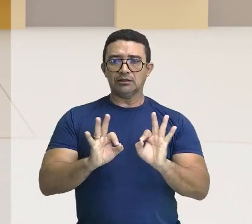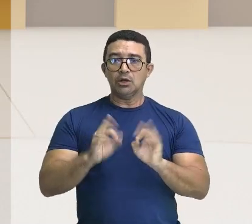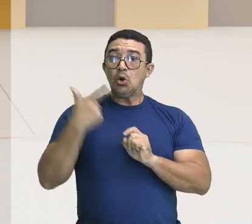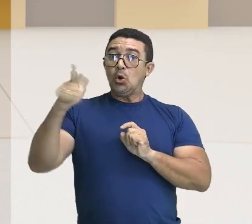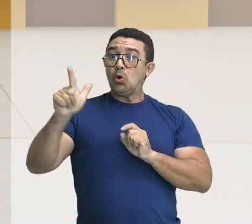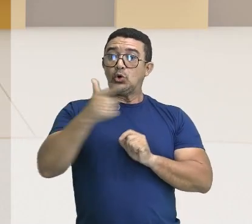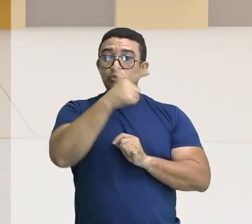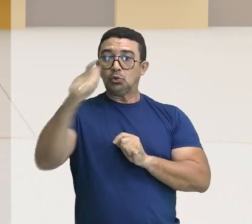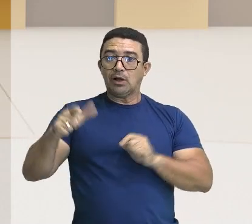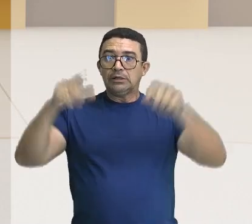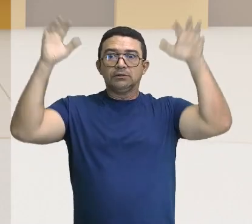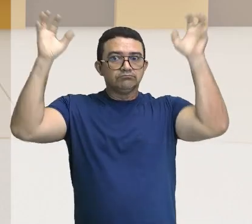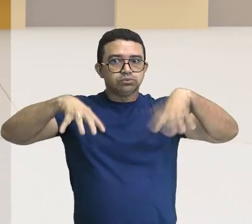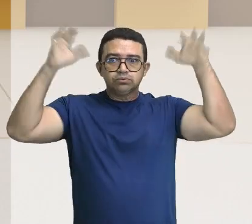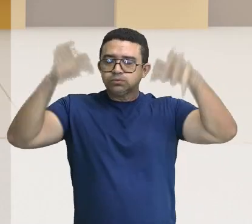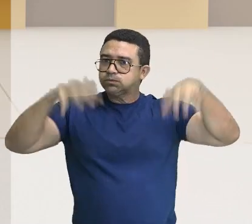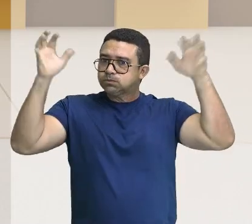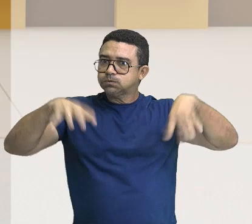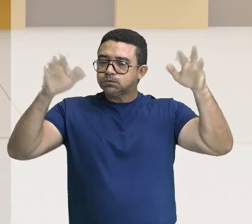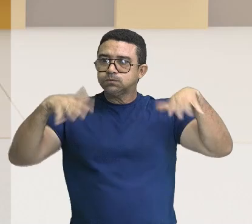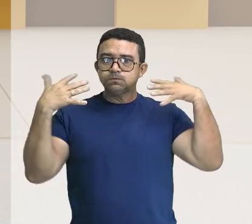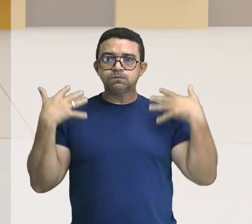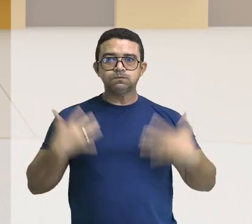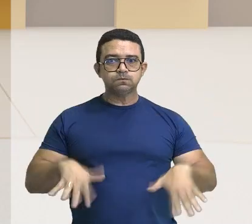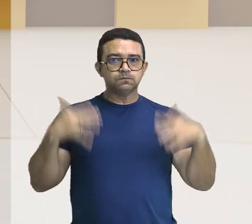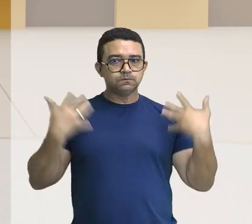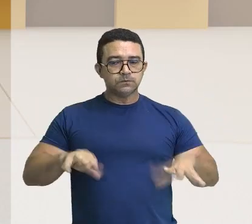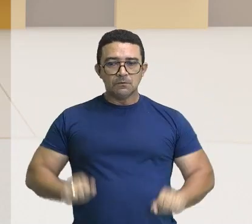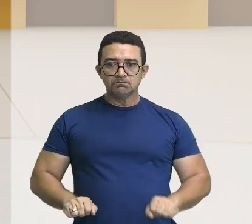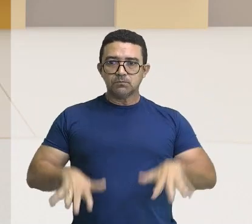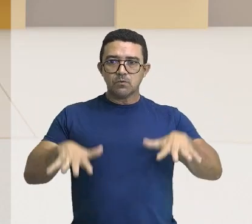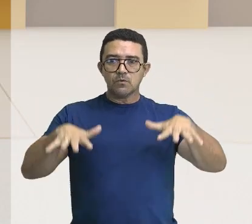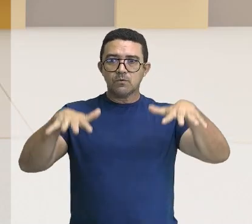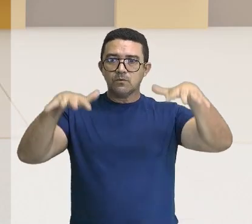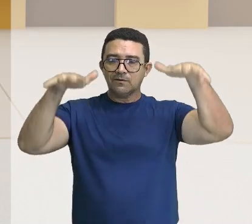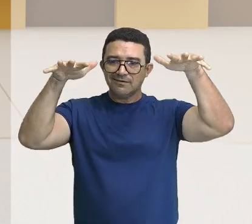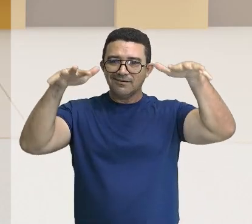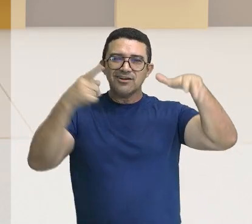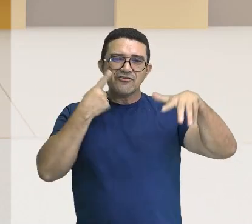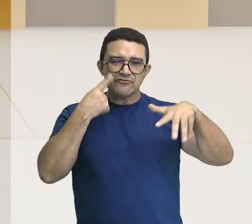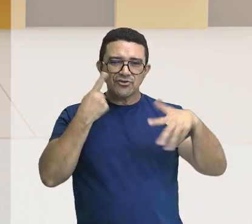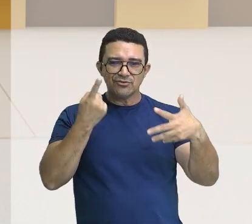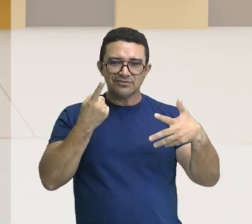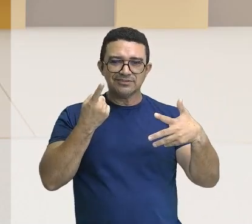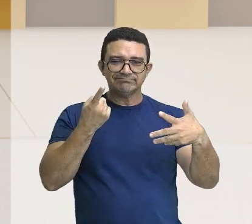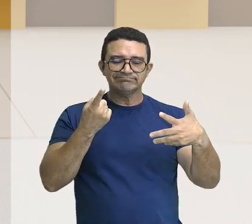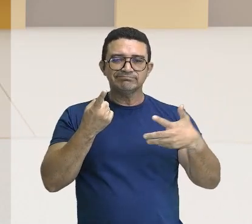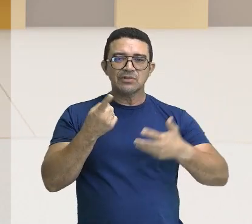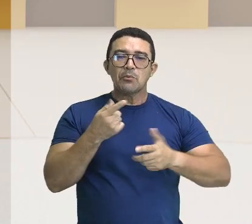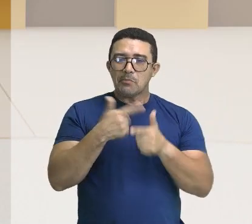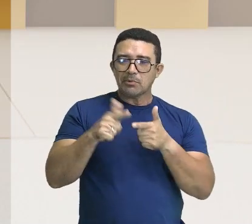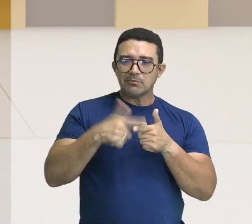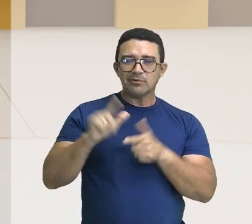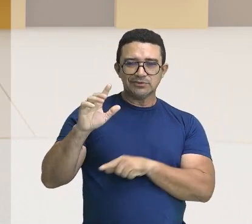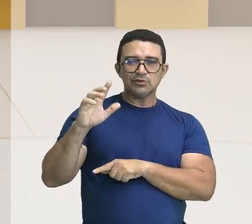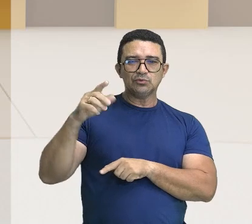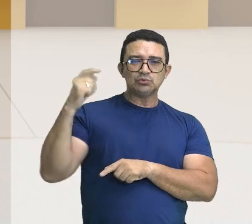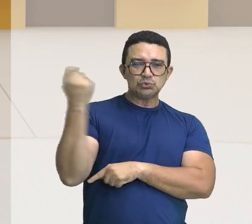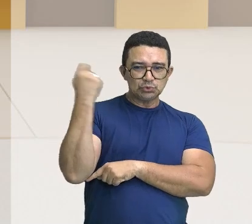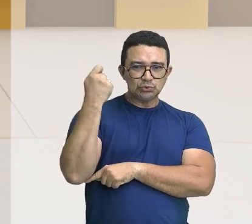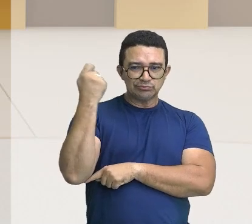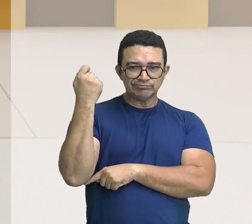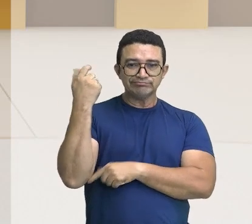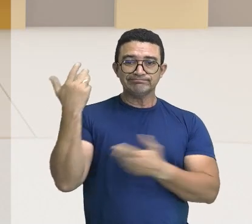chuva intensa, né? As enchentes, as inundações. Olha só o problema que nós estamos enfrentando aí, tá? E tem mais um